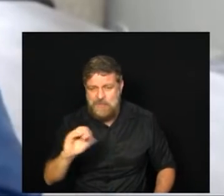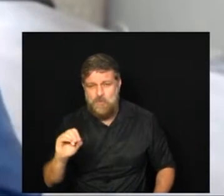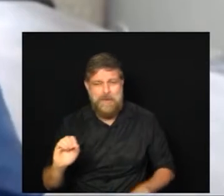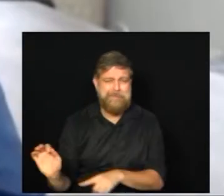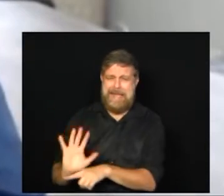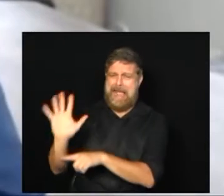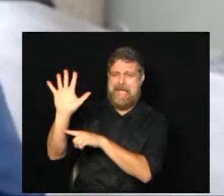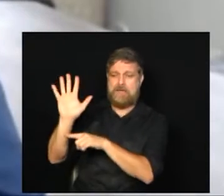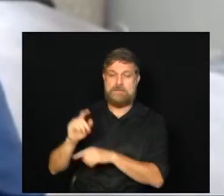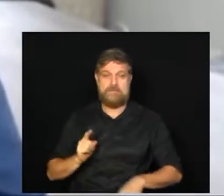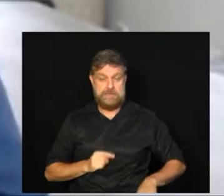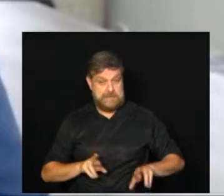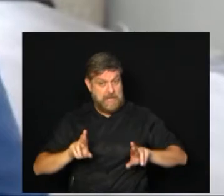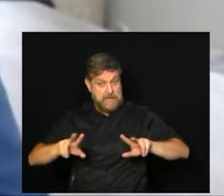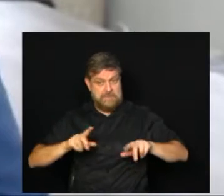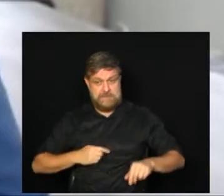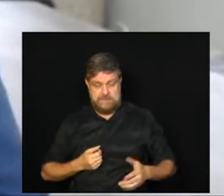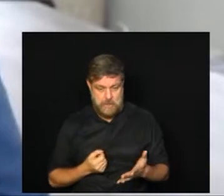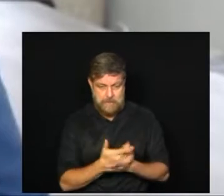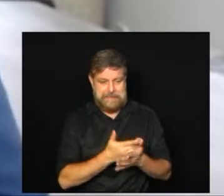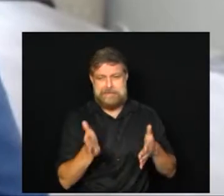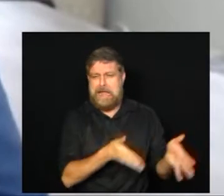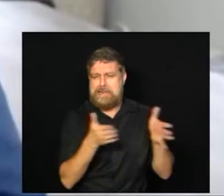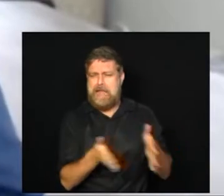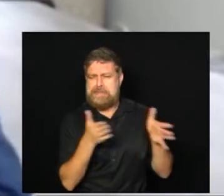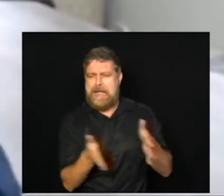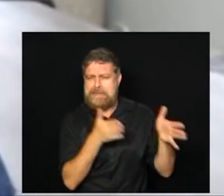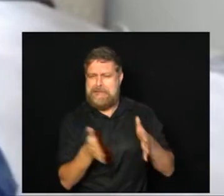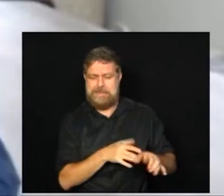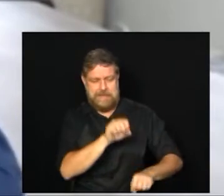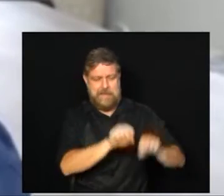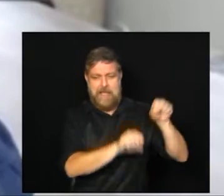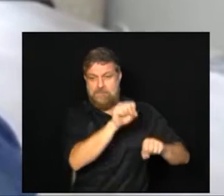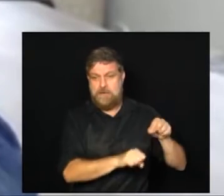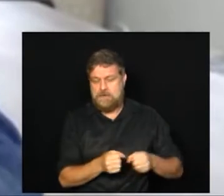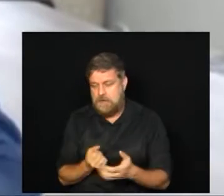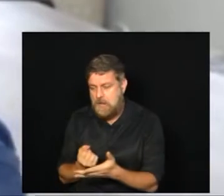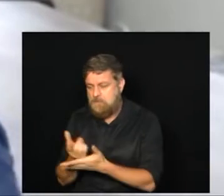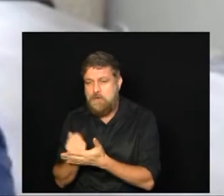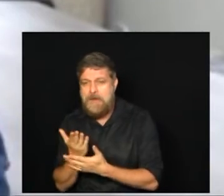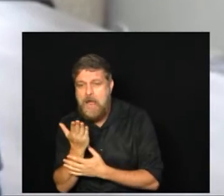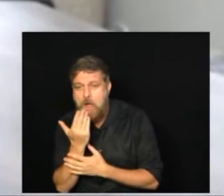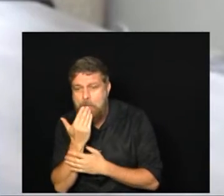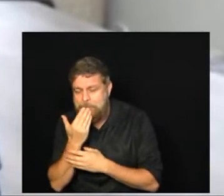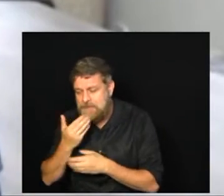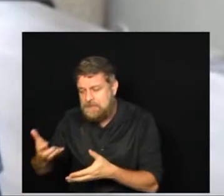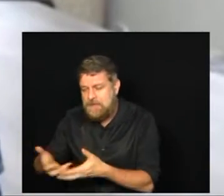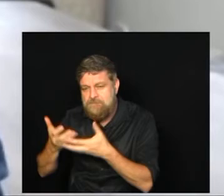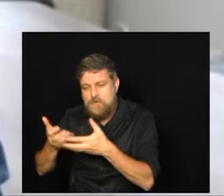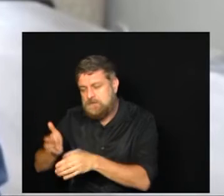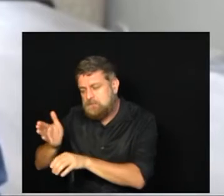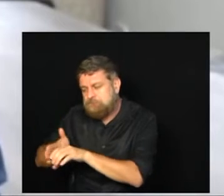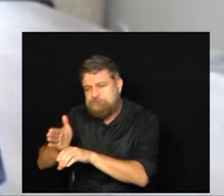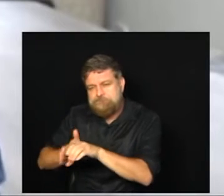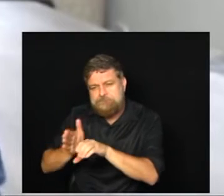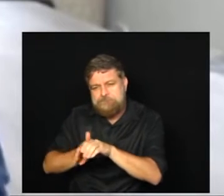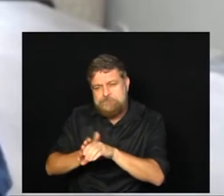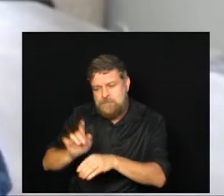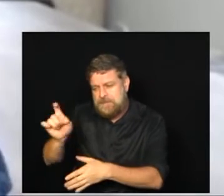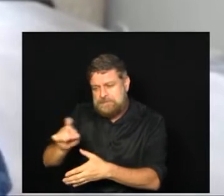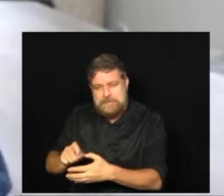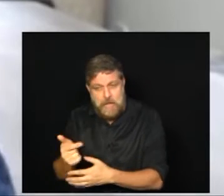vezes, deixar de comprar um produto industrializado, pronto, e você passar a comprar frutas e legumes orgânicos